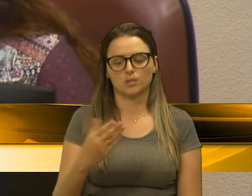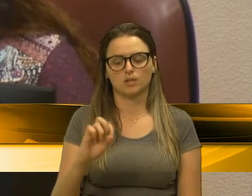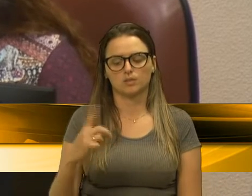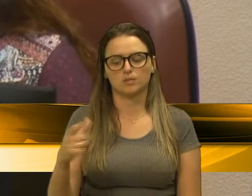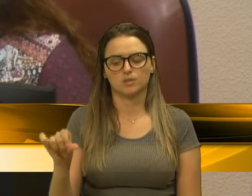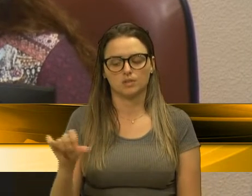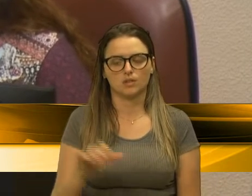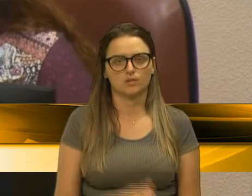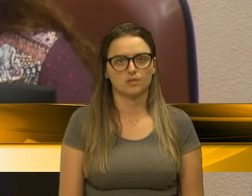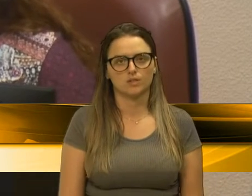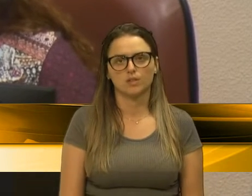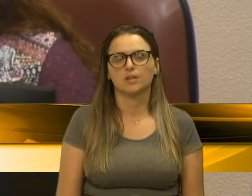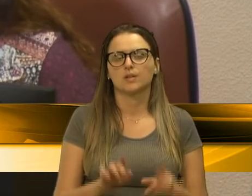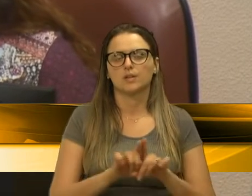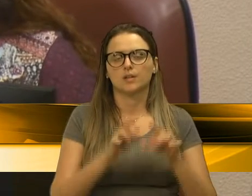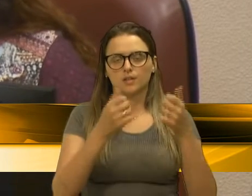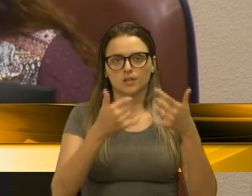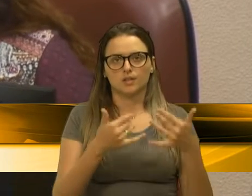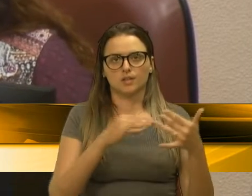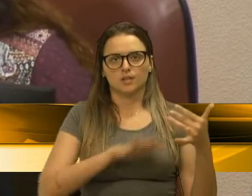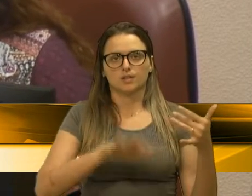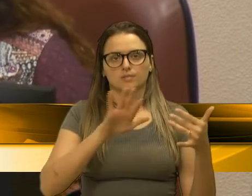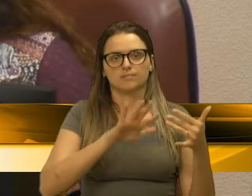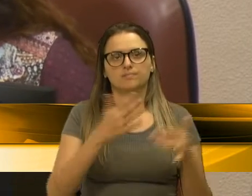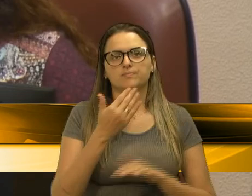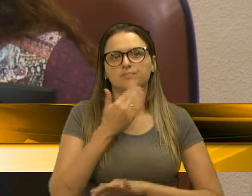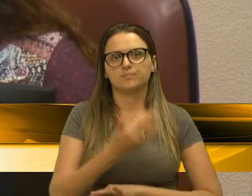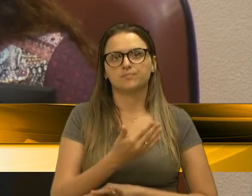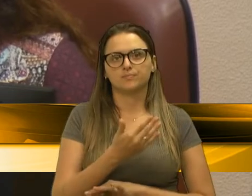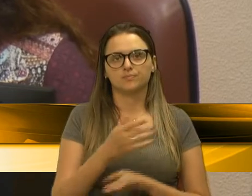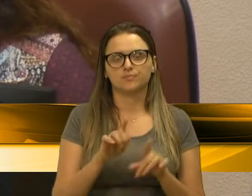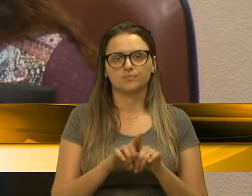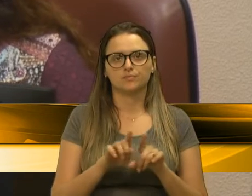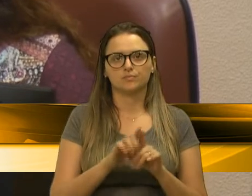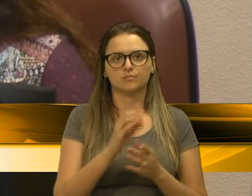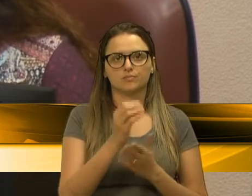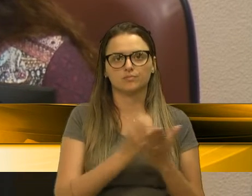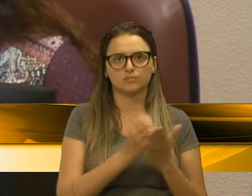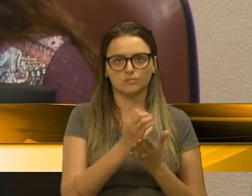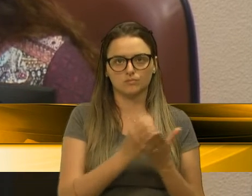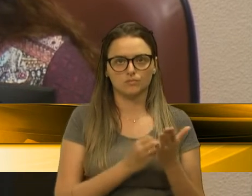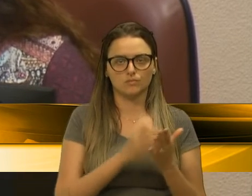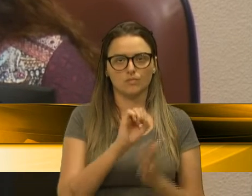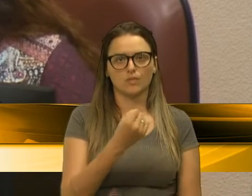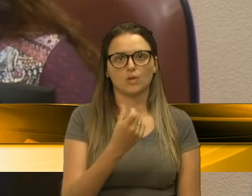20.381/2019. Considerações. Solicita o consulente através do ofício